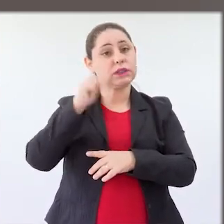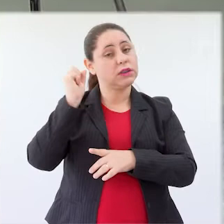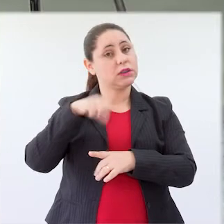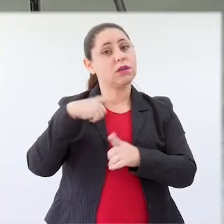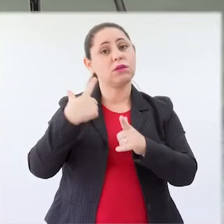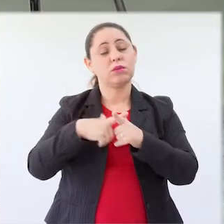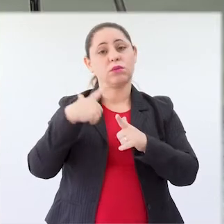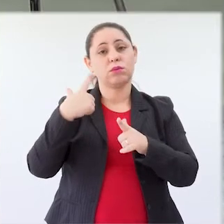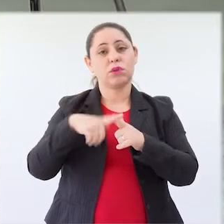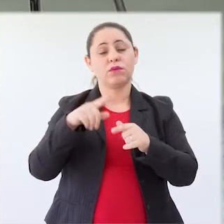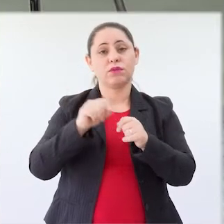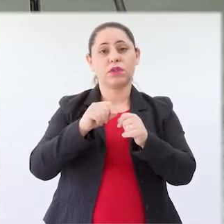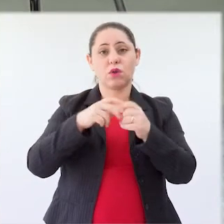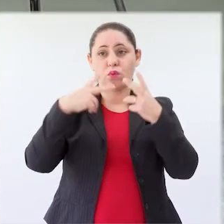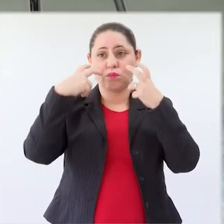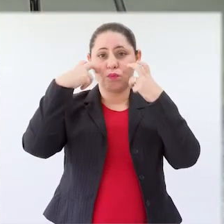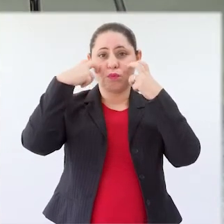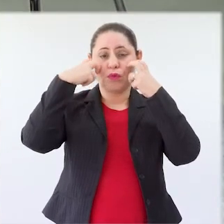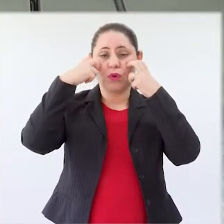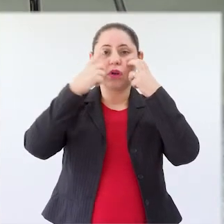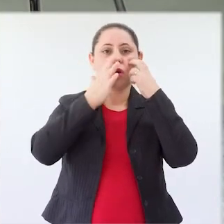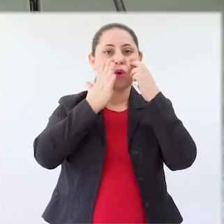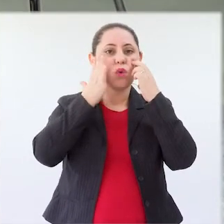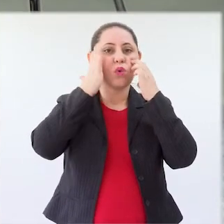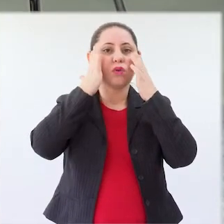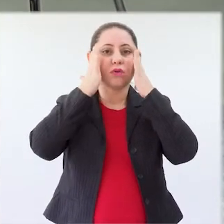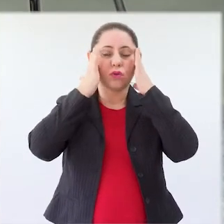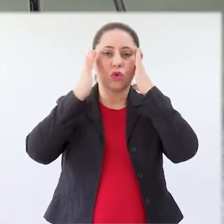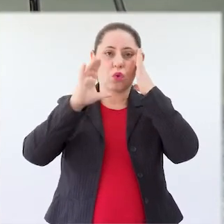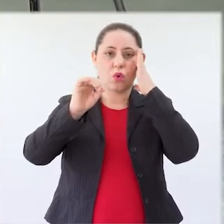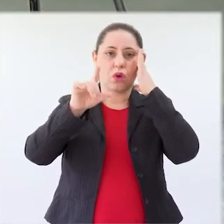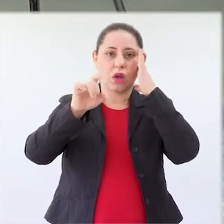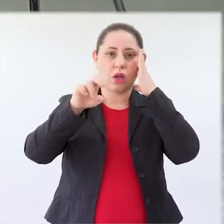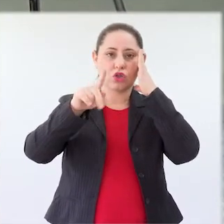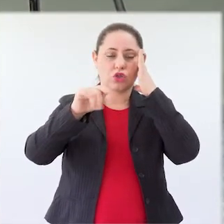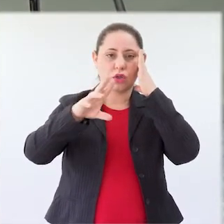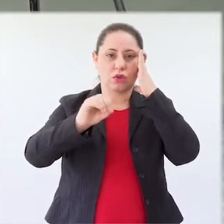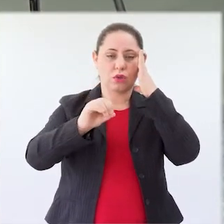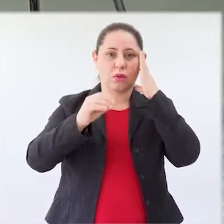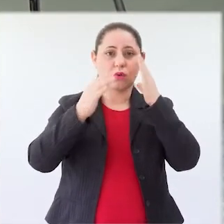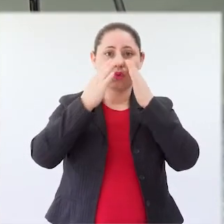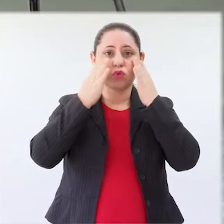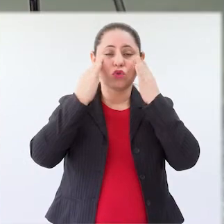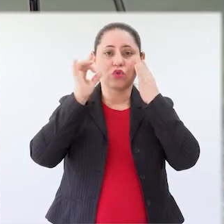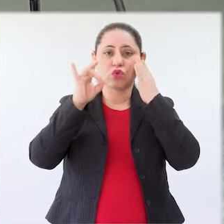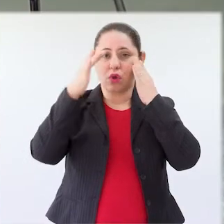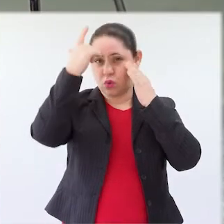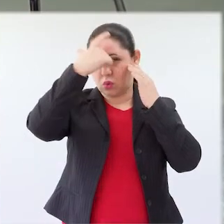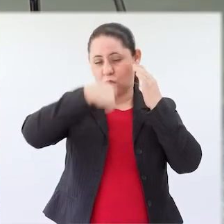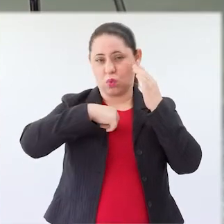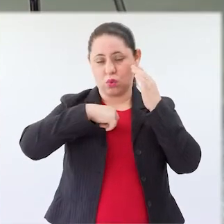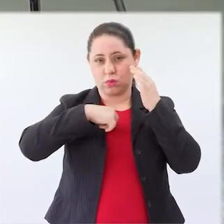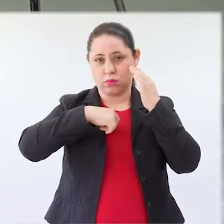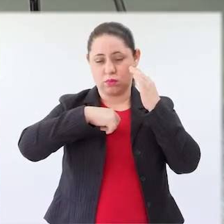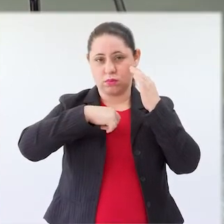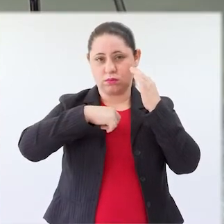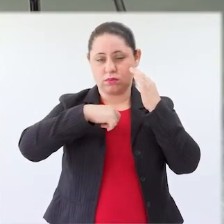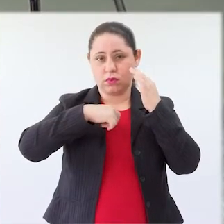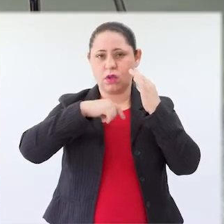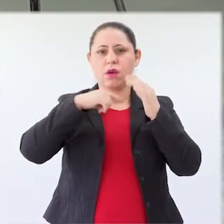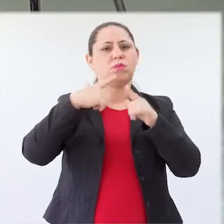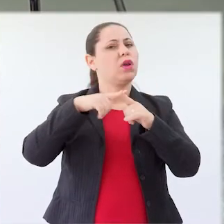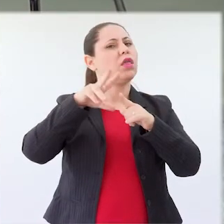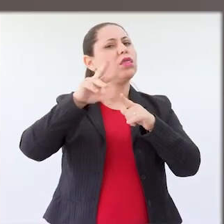oral? Sim, porque eu estou fazendo uma aplicação no seu rosto, para fazer uma bioestimulação apenas no seu rosto